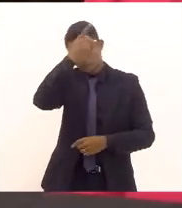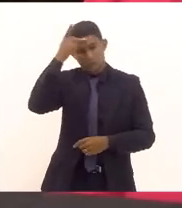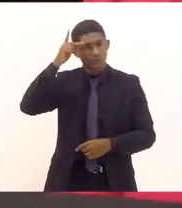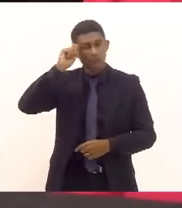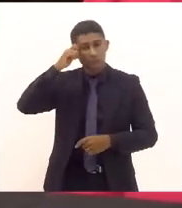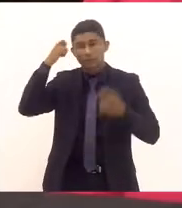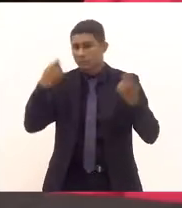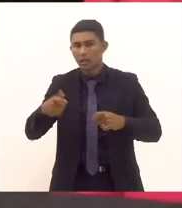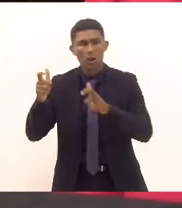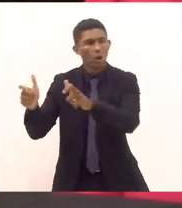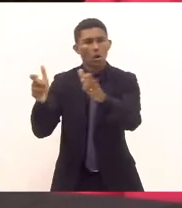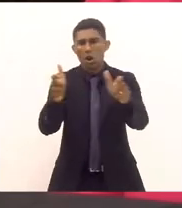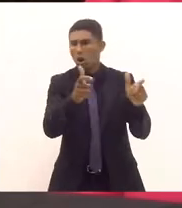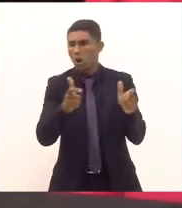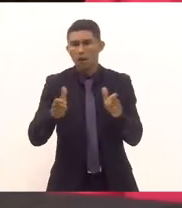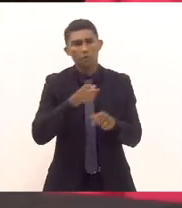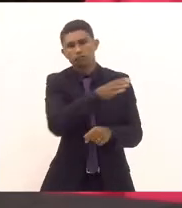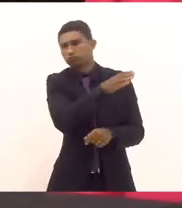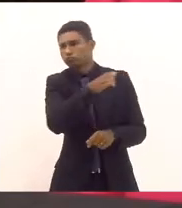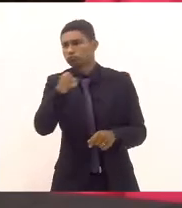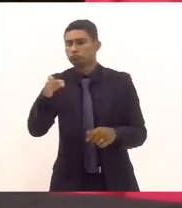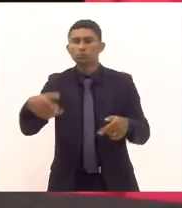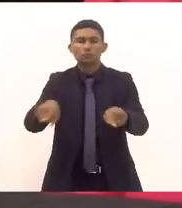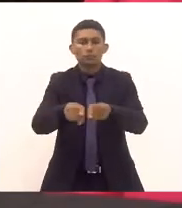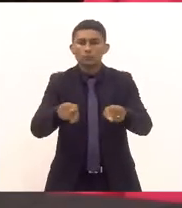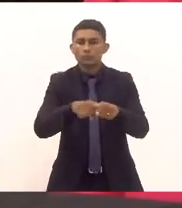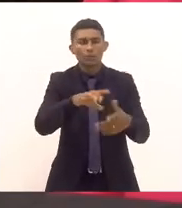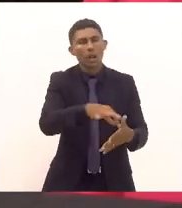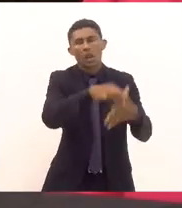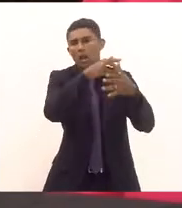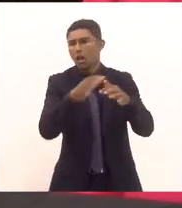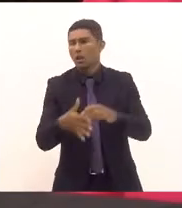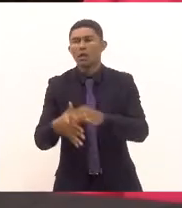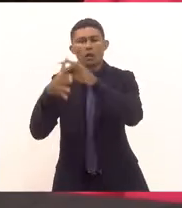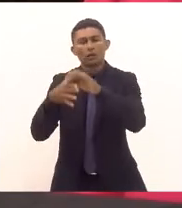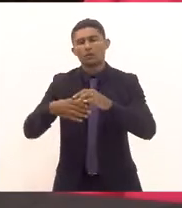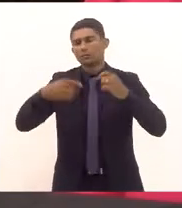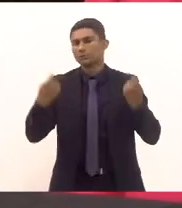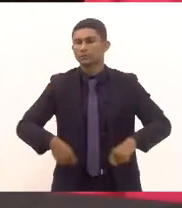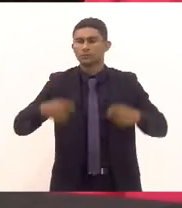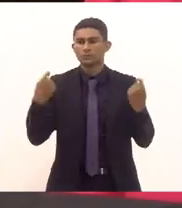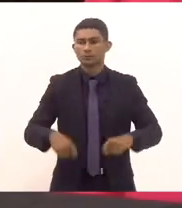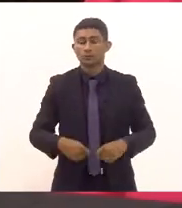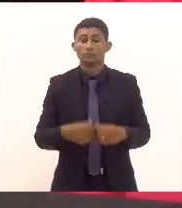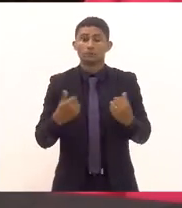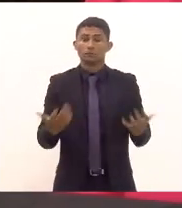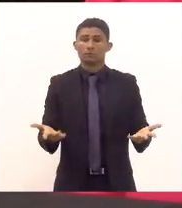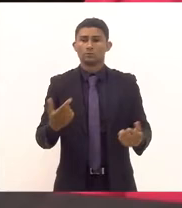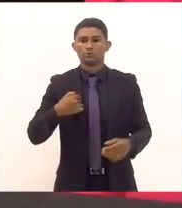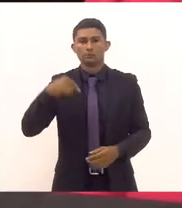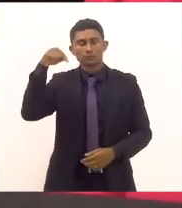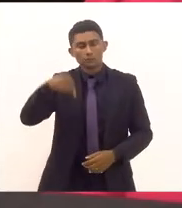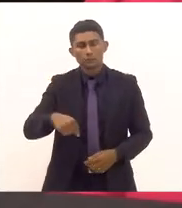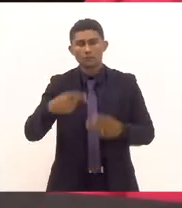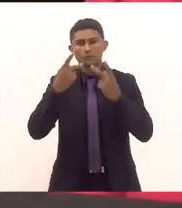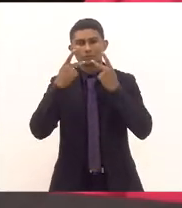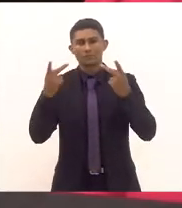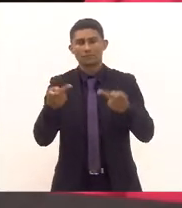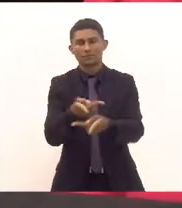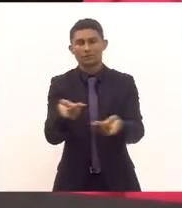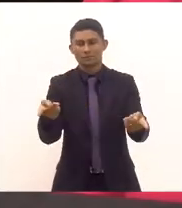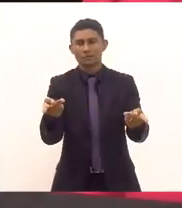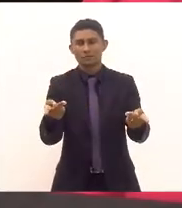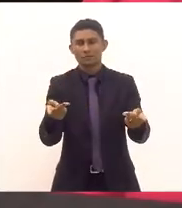e com voz não estar mais ser também liderança e está podendo falar nesse lugar